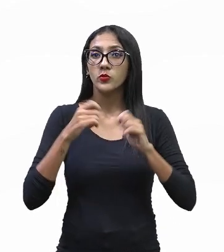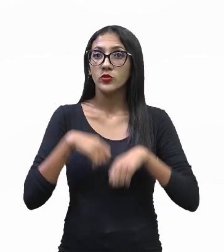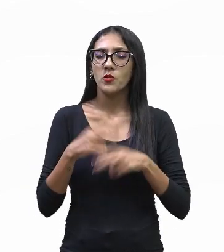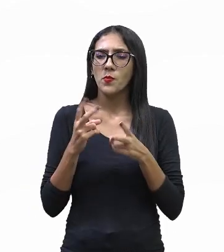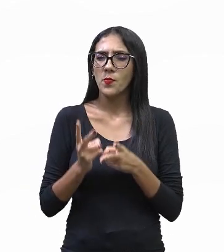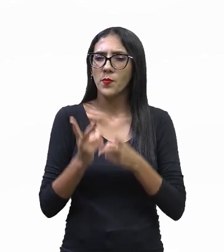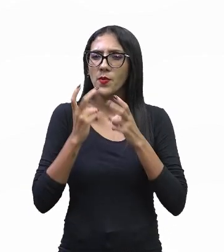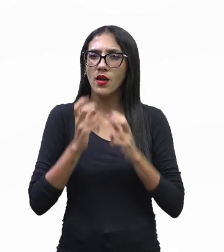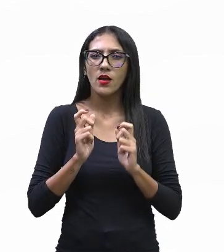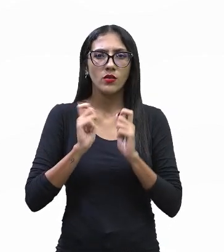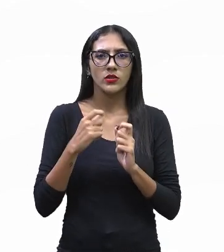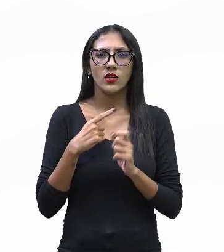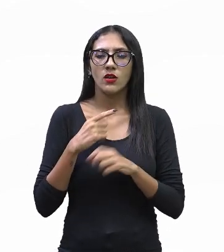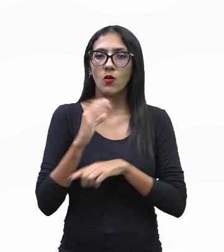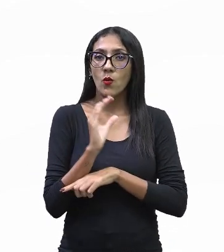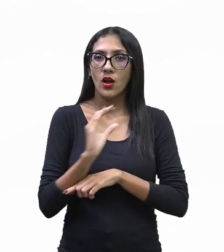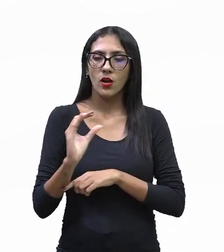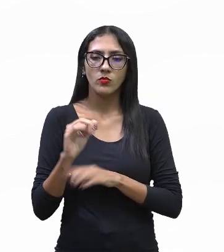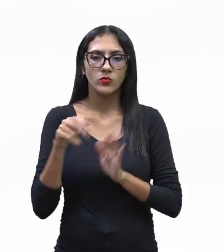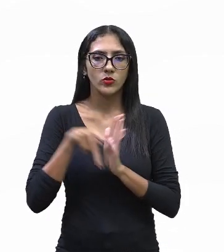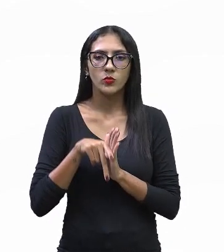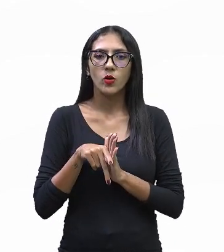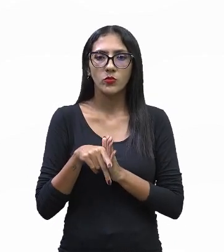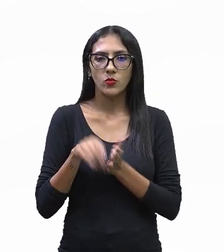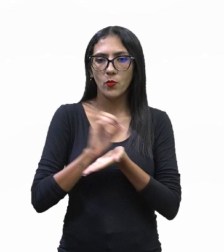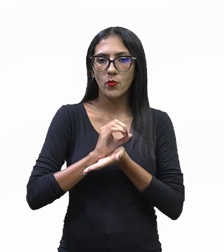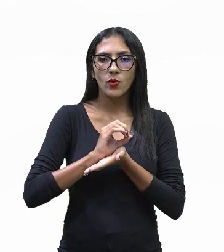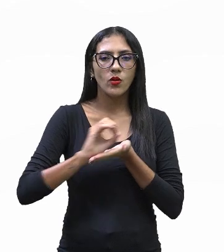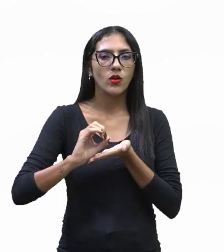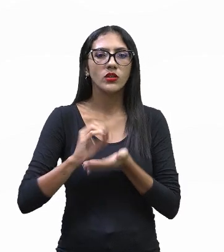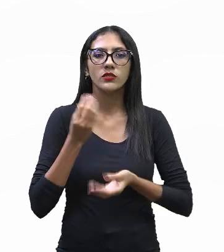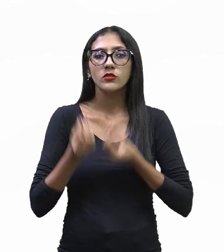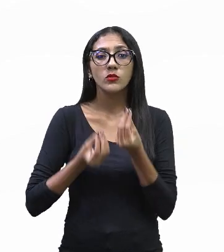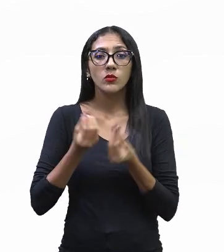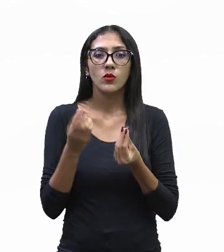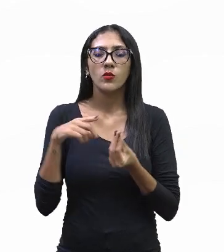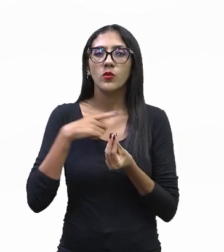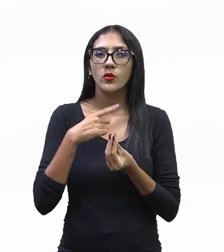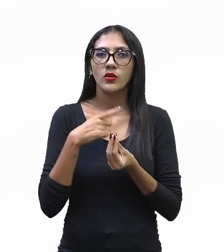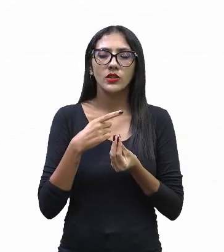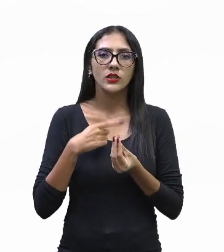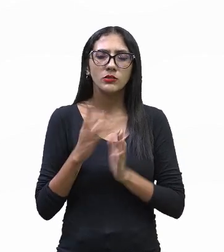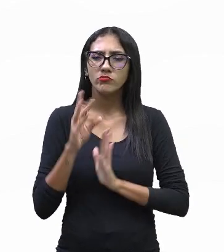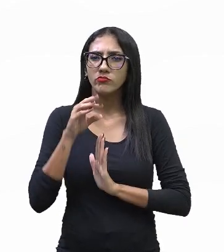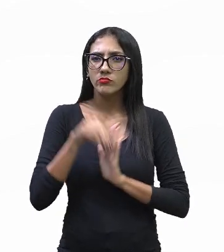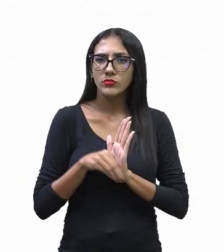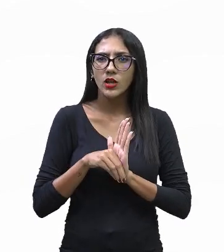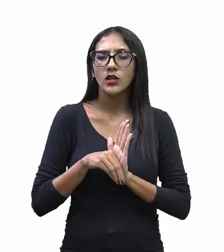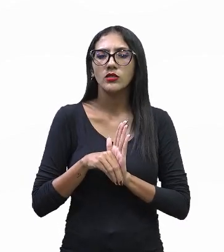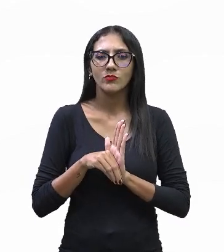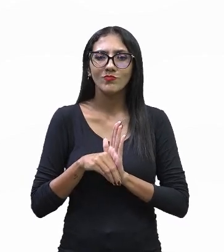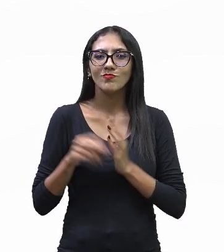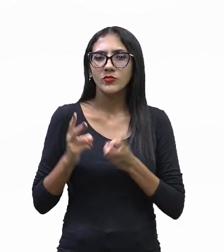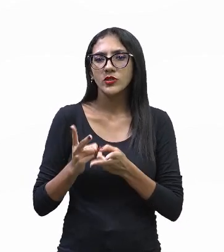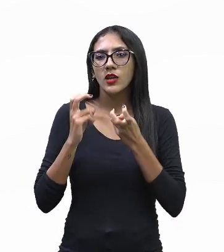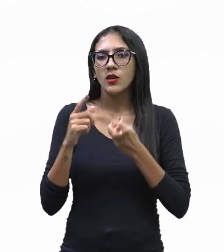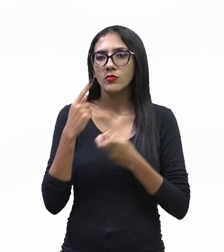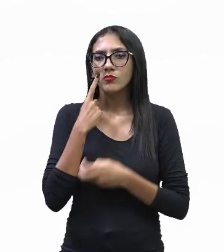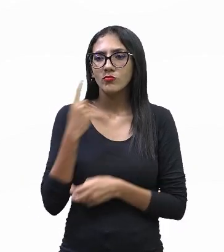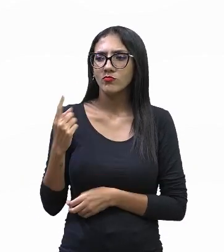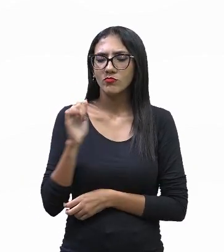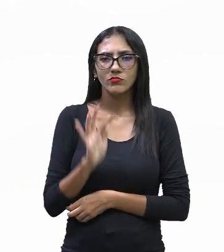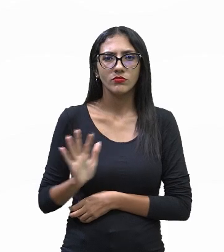carbono, né, é o carbono orgânico, né, ali na presença, né, na representação que a gente consegue observar